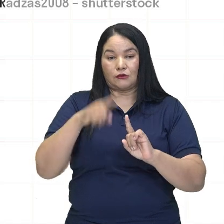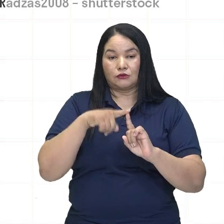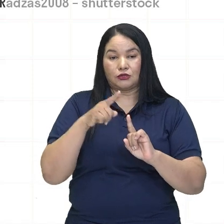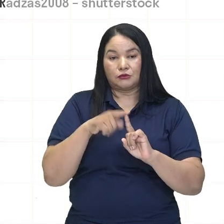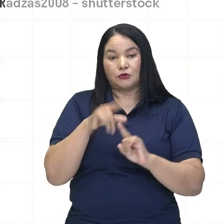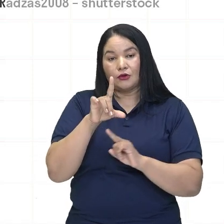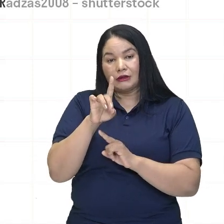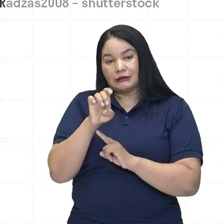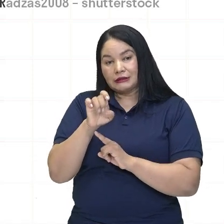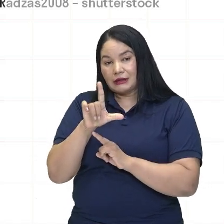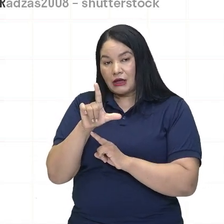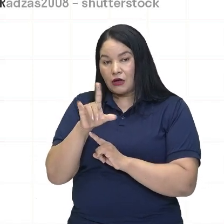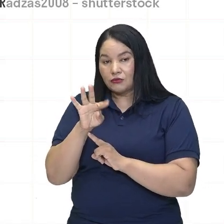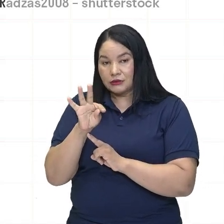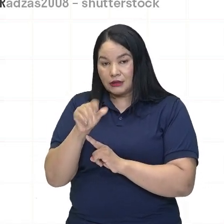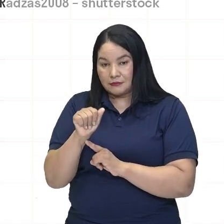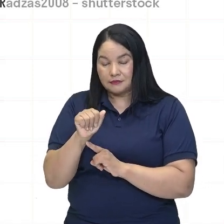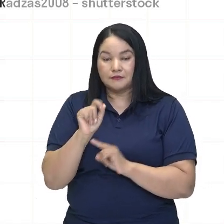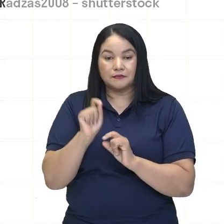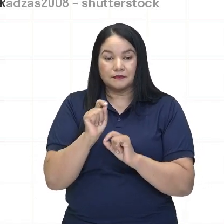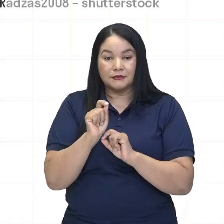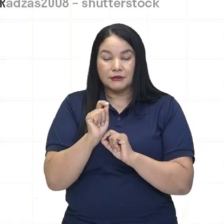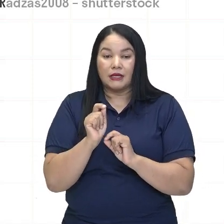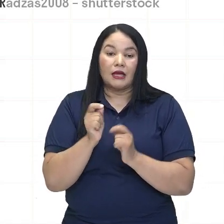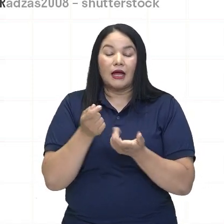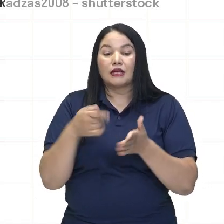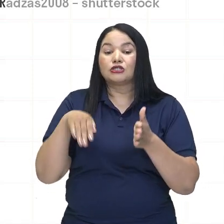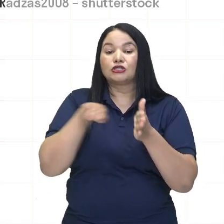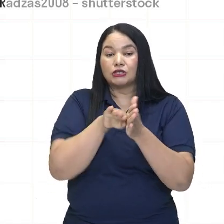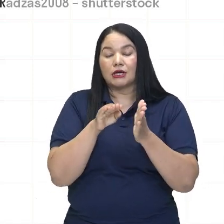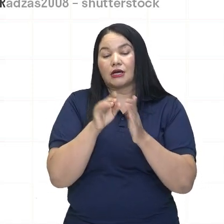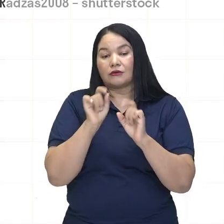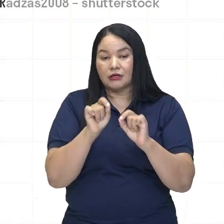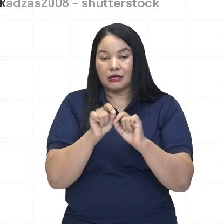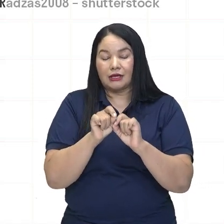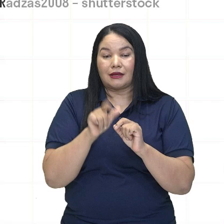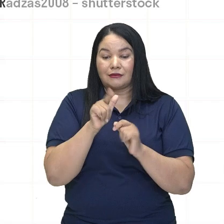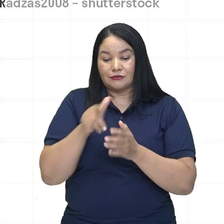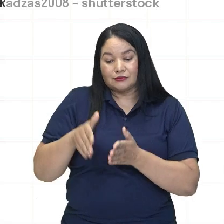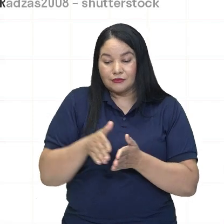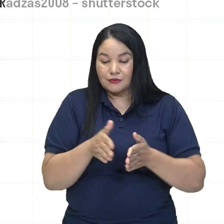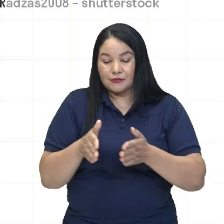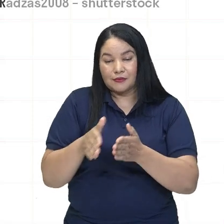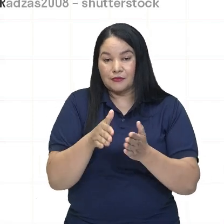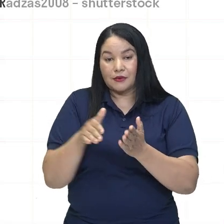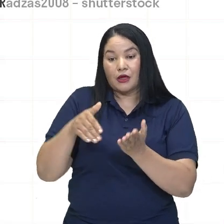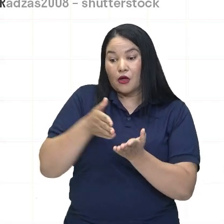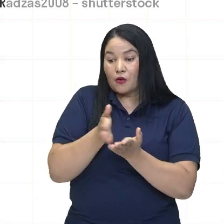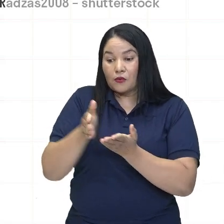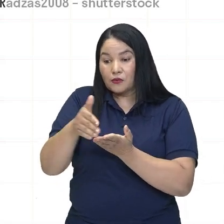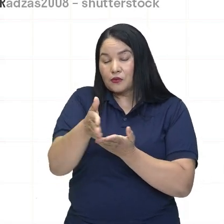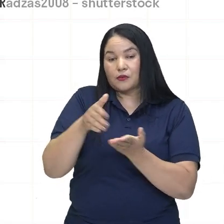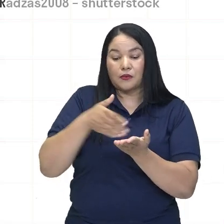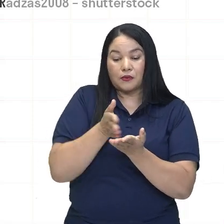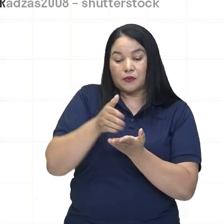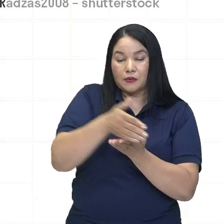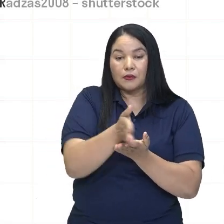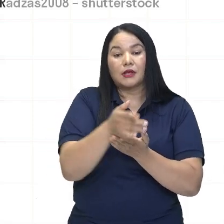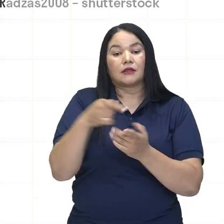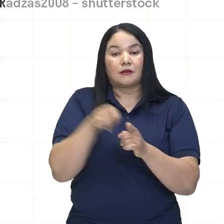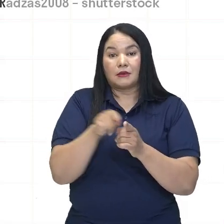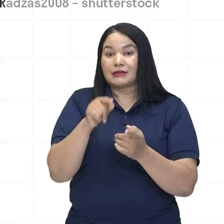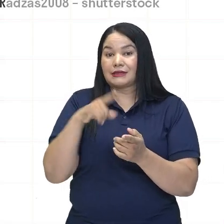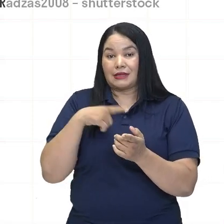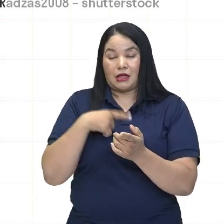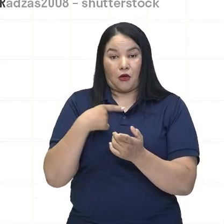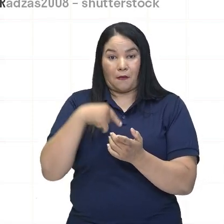do rio elas desembocam no mar ou oceano através de redes de canais, né? Então a gente tem ali o rio